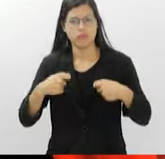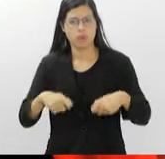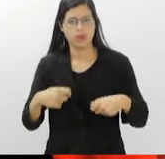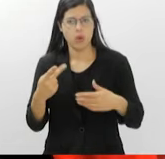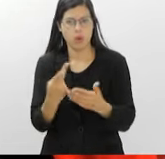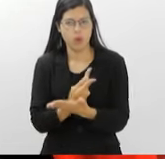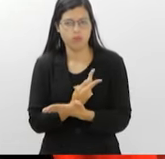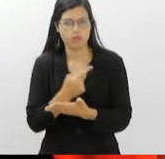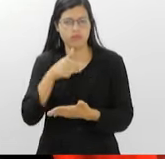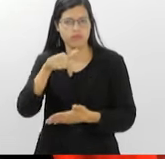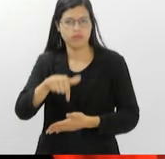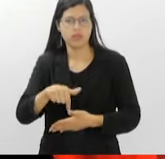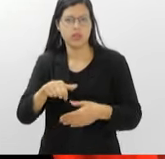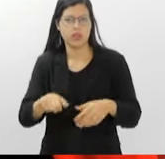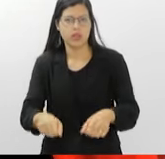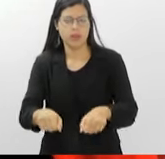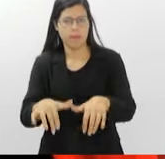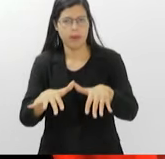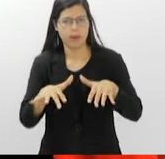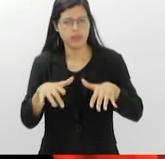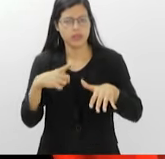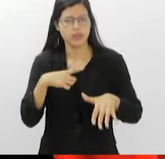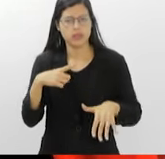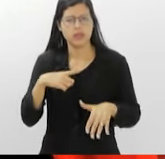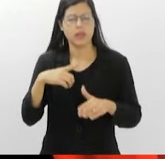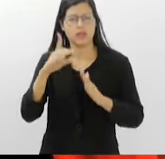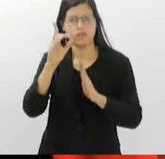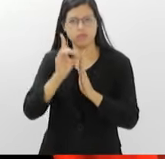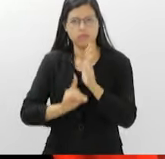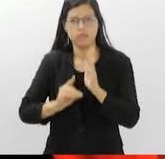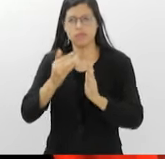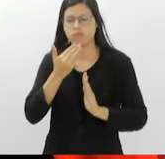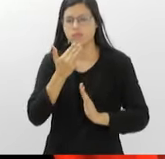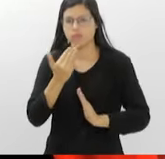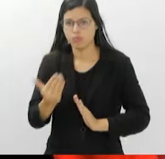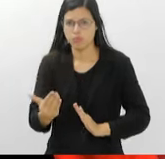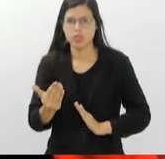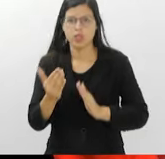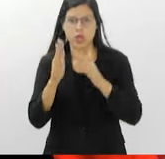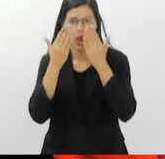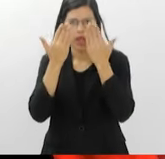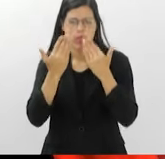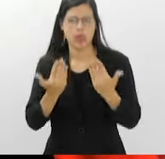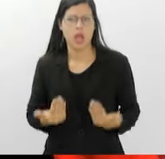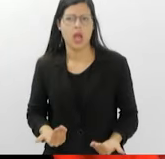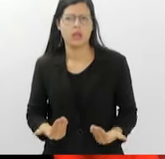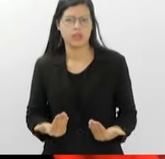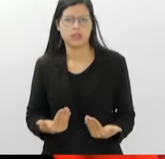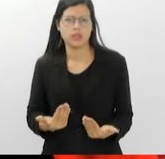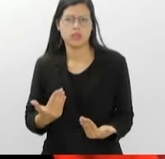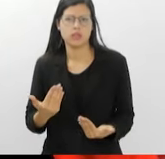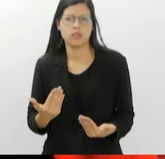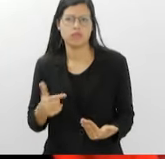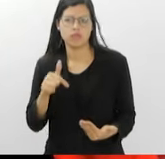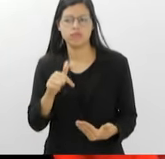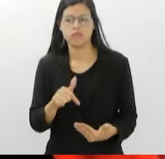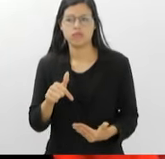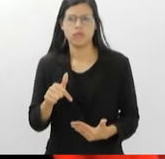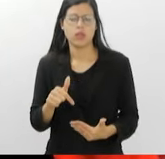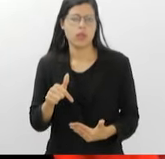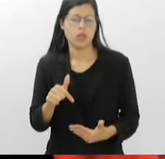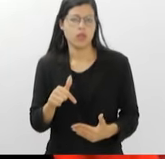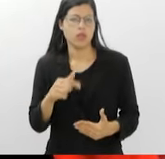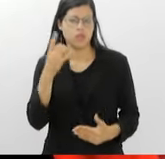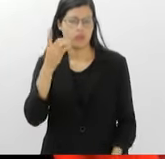ele tem o amplo direito de pedir verificação de quórum quando ele quiser e bem entender. E o